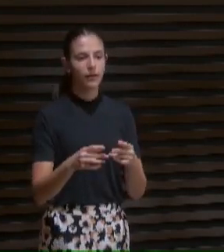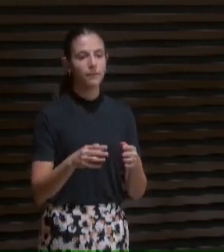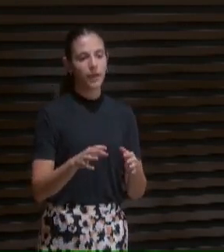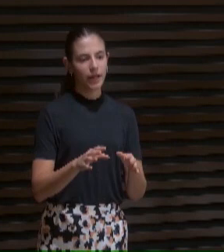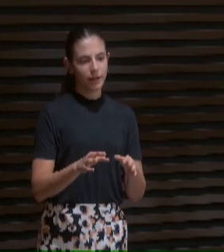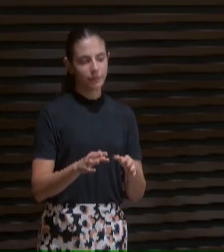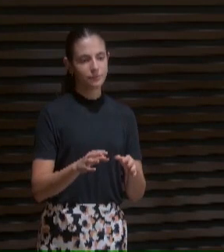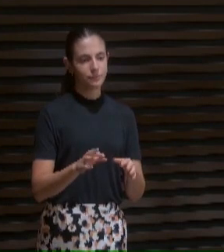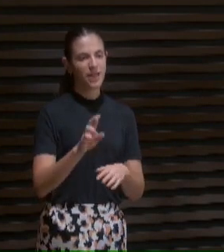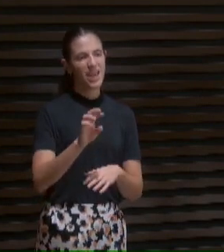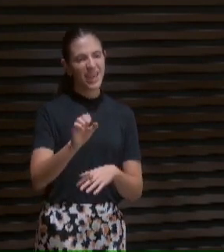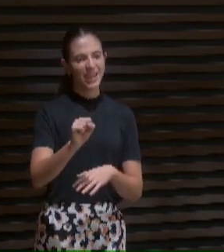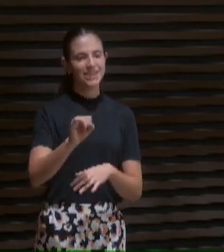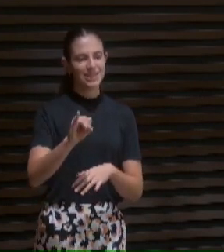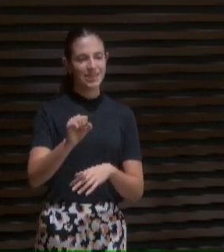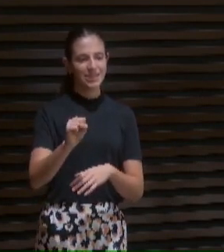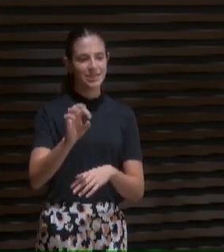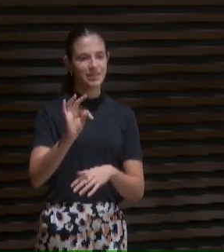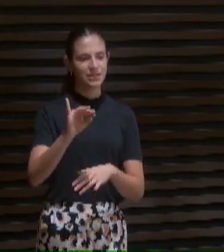diz, resisti ao diabo,